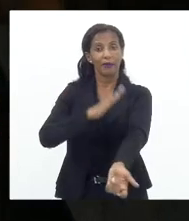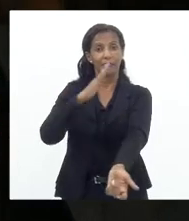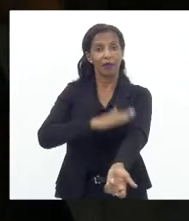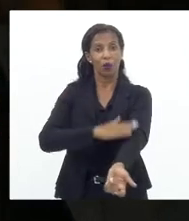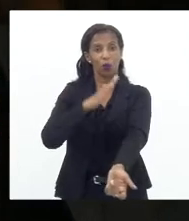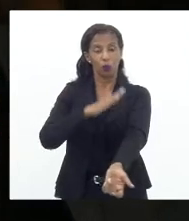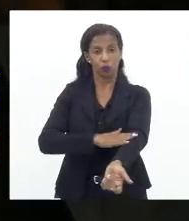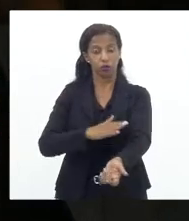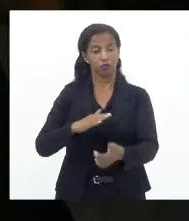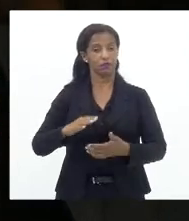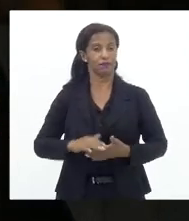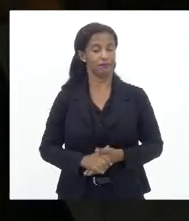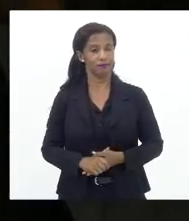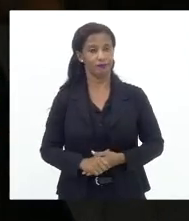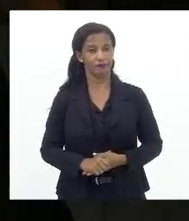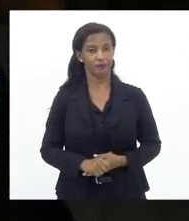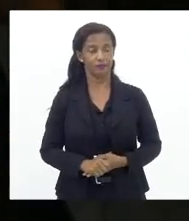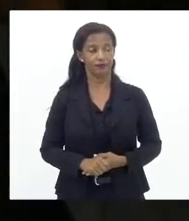1